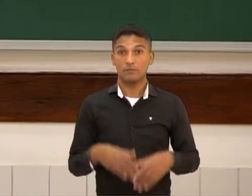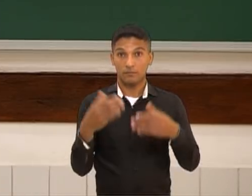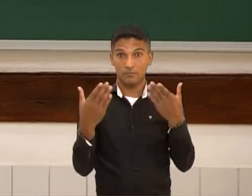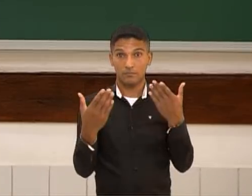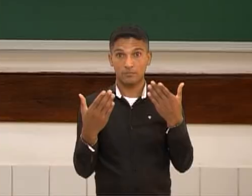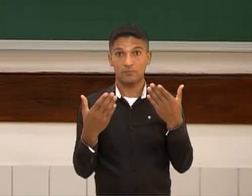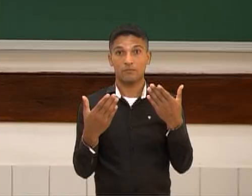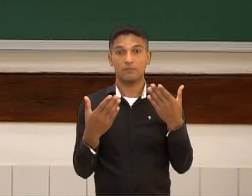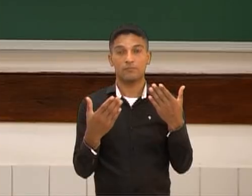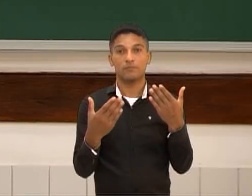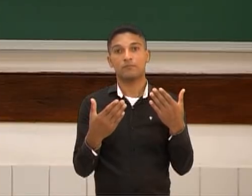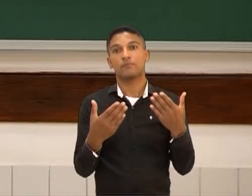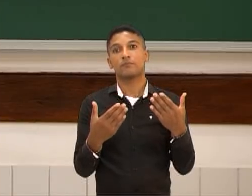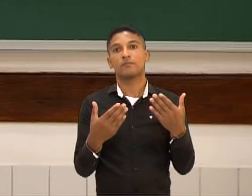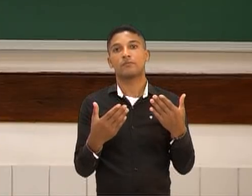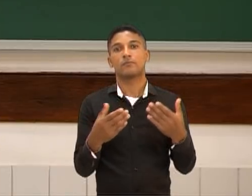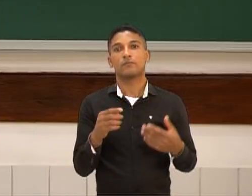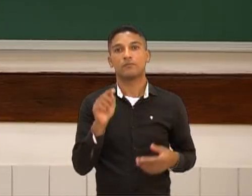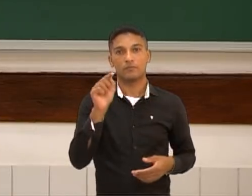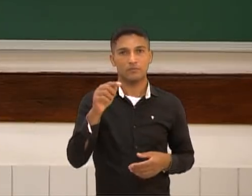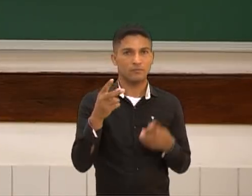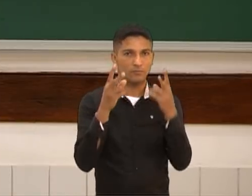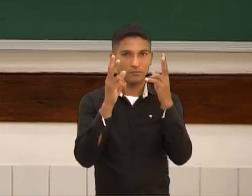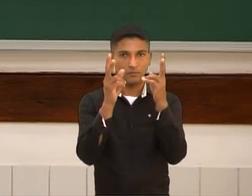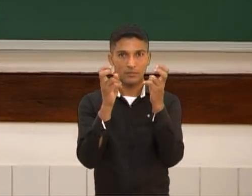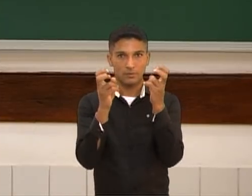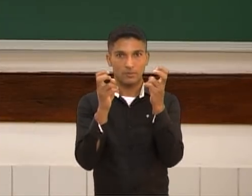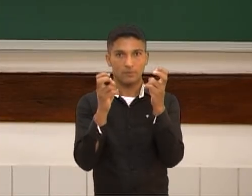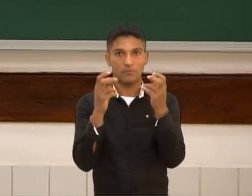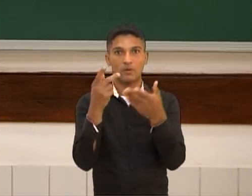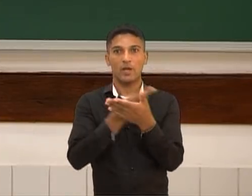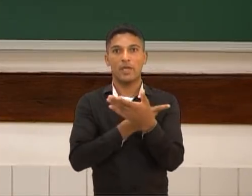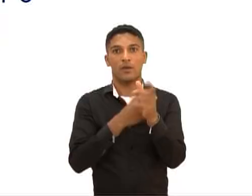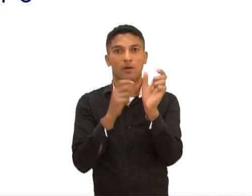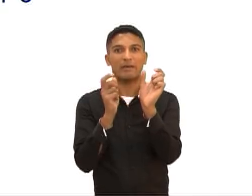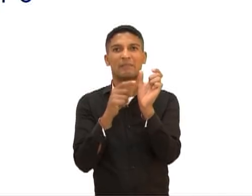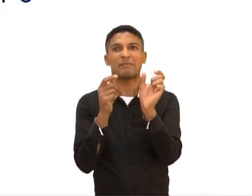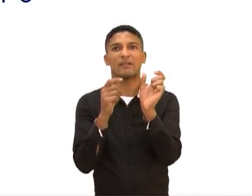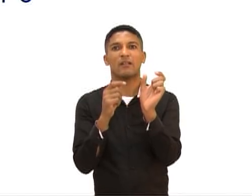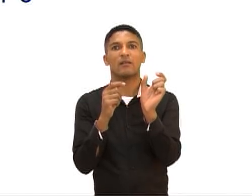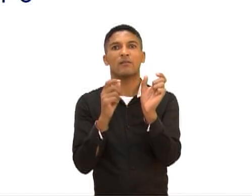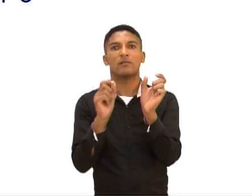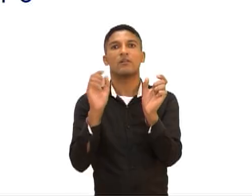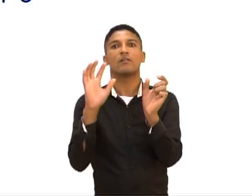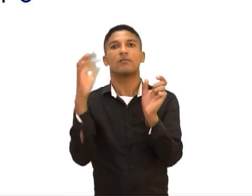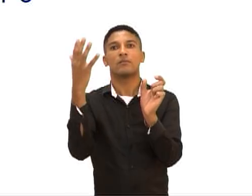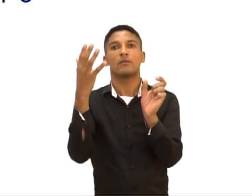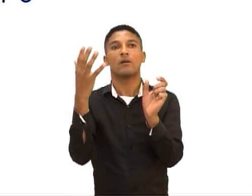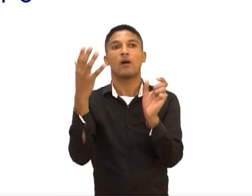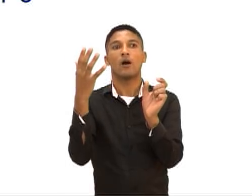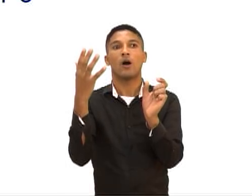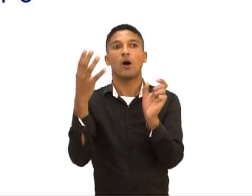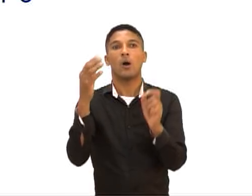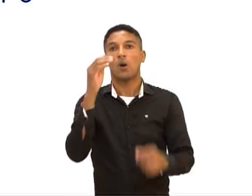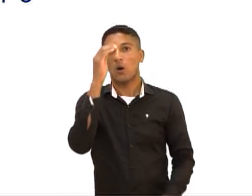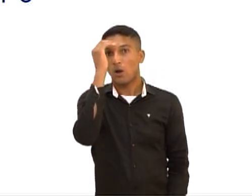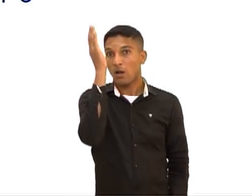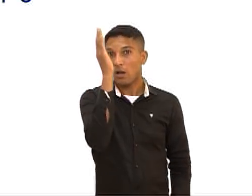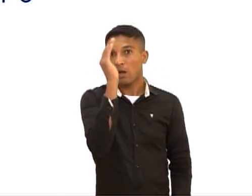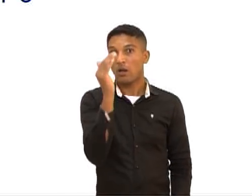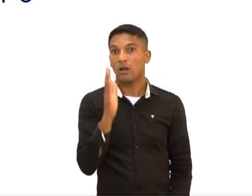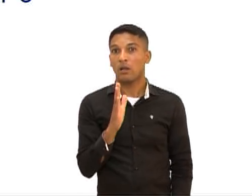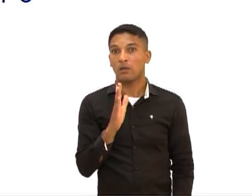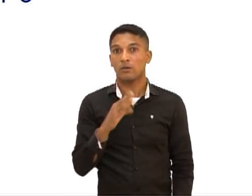Voltando então, pessoal, quem conseguiu localizar o erro, percebeu ali que, no Brasil, as primeiras ideias sobre o